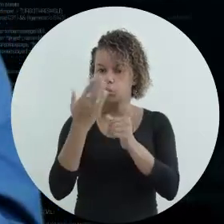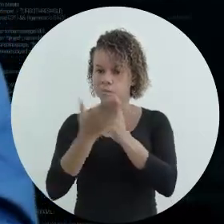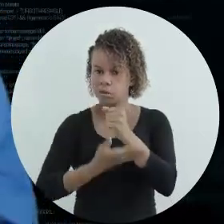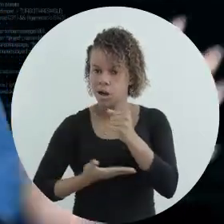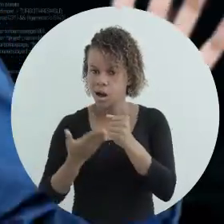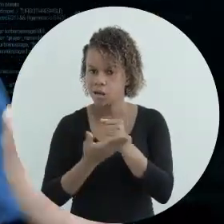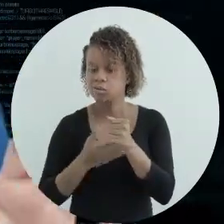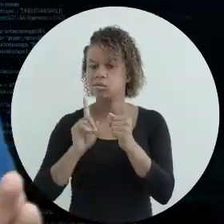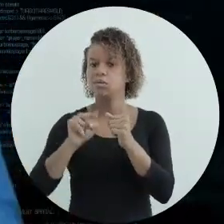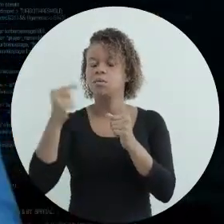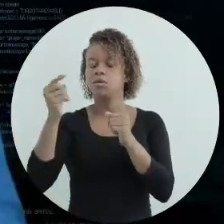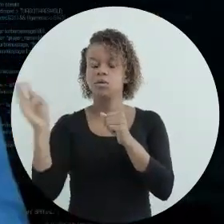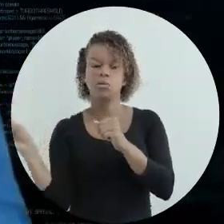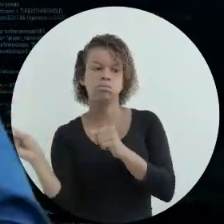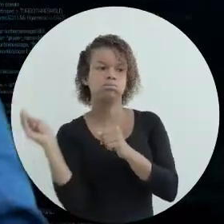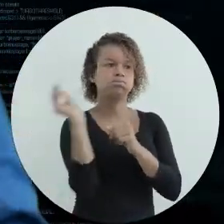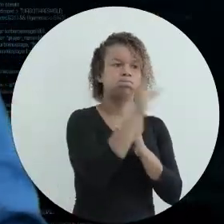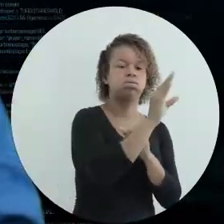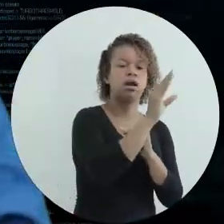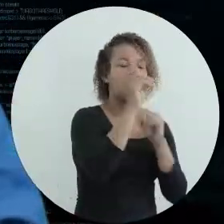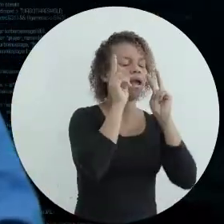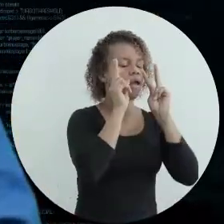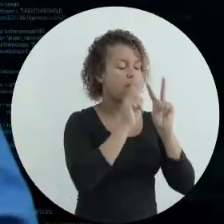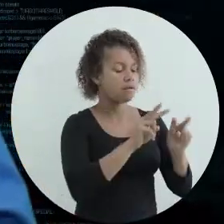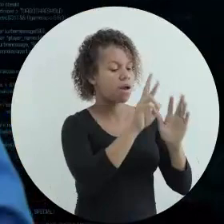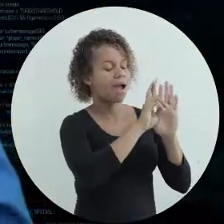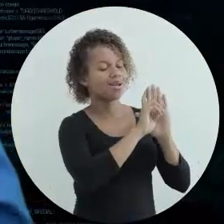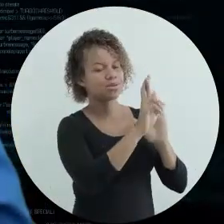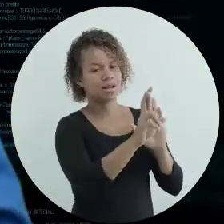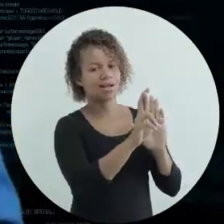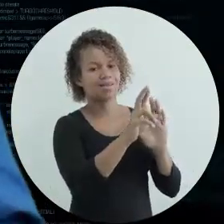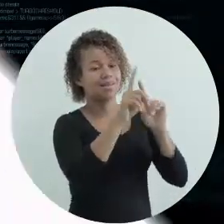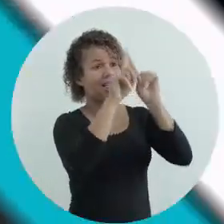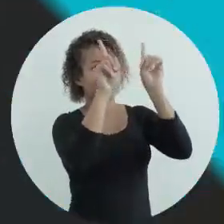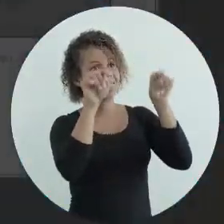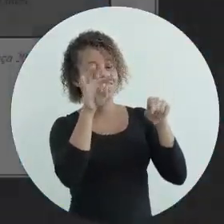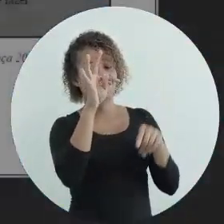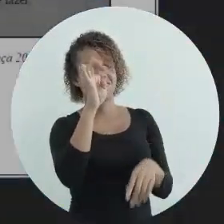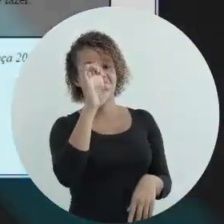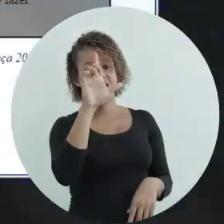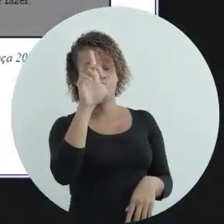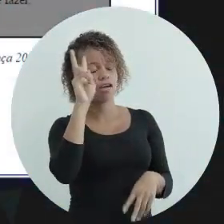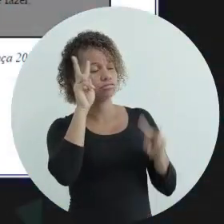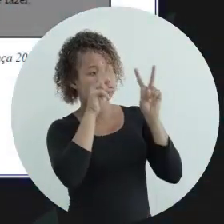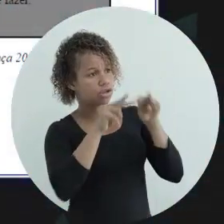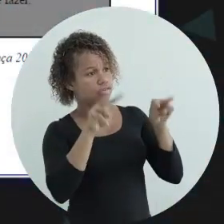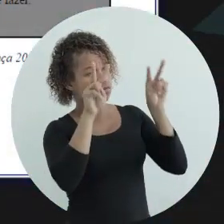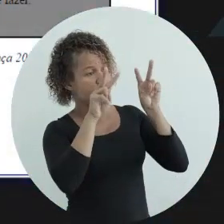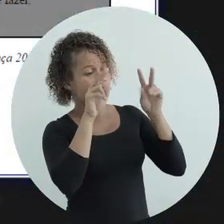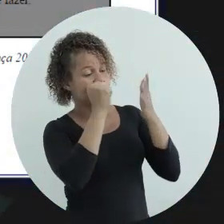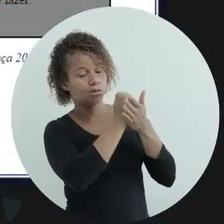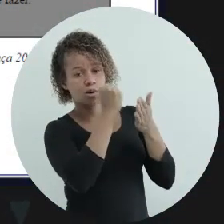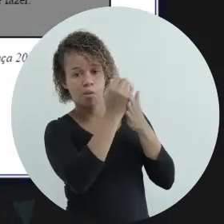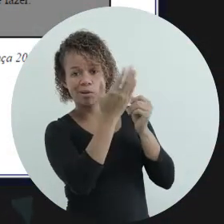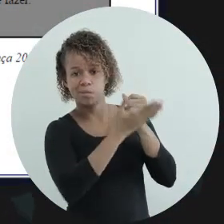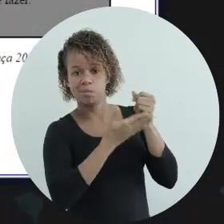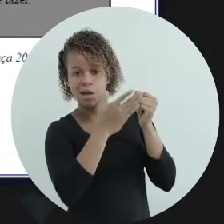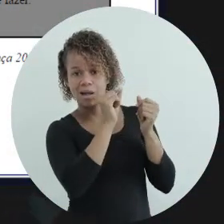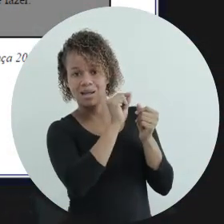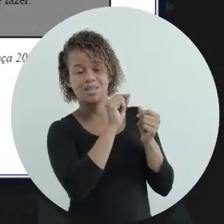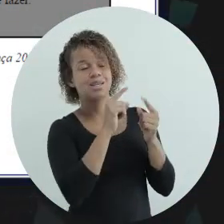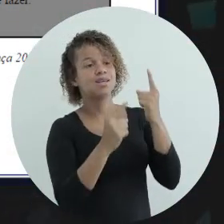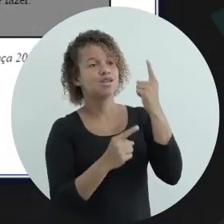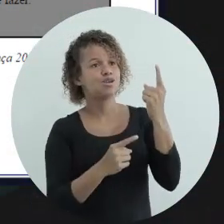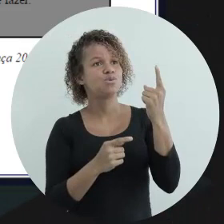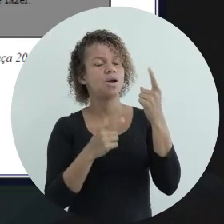no navegador e vê o resultado dele. Na tela aí vocês podem ver que tem o documento base e uma exibição no